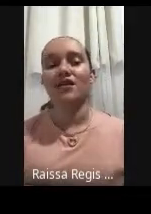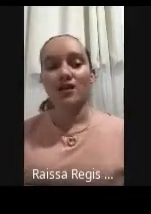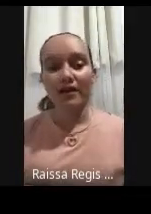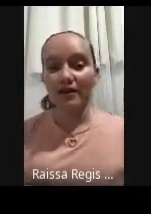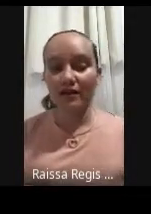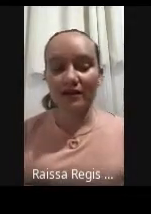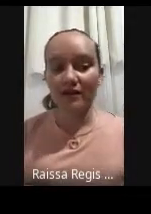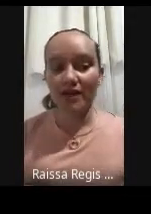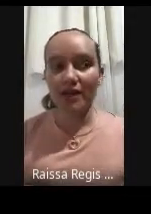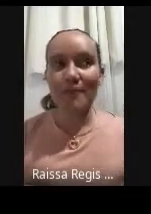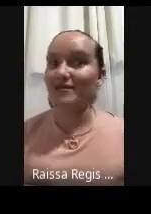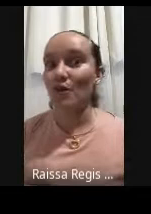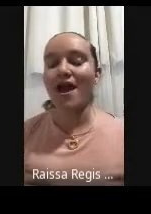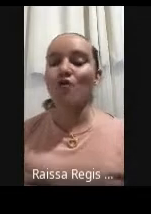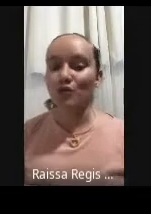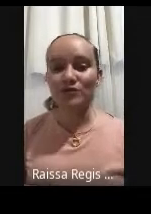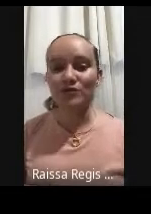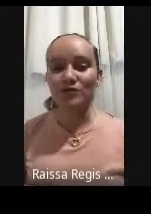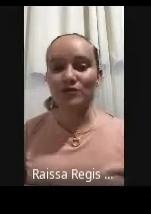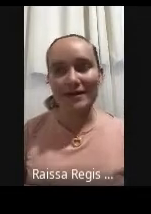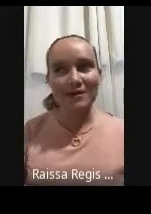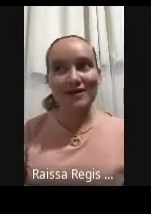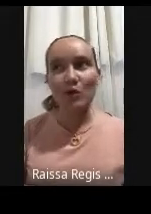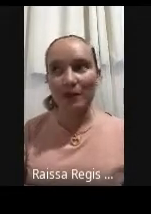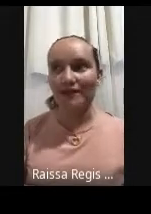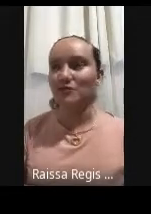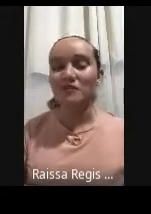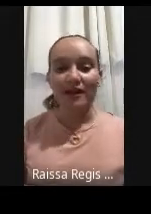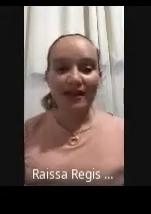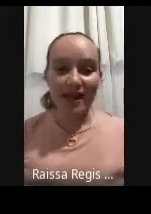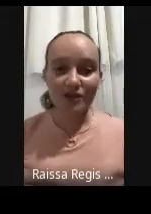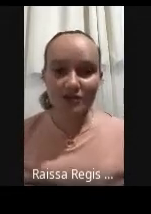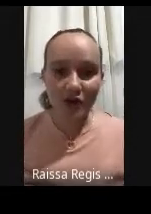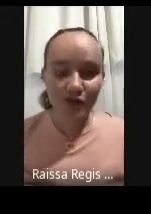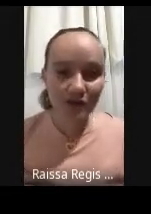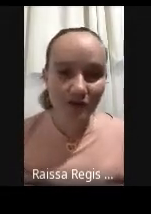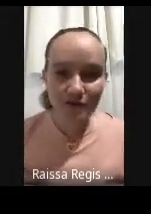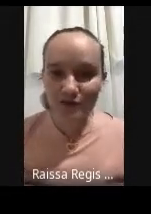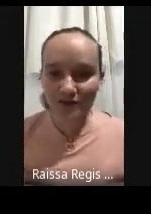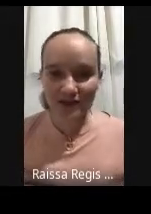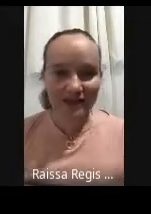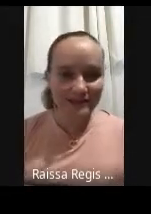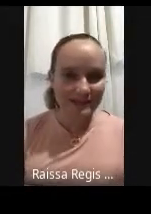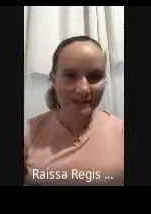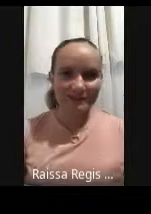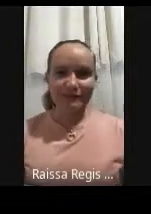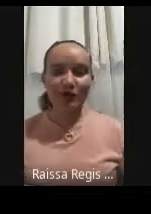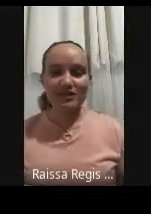né? Mas não é algo muito simples, não. É mais complexo. Eu vi dois surdos aqui